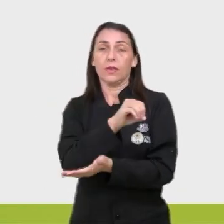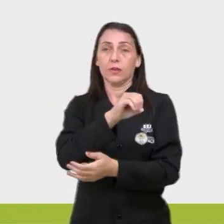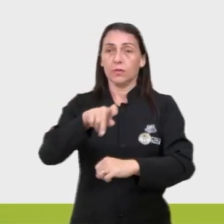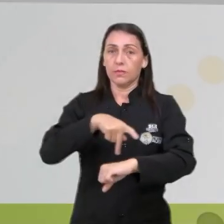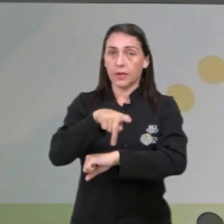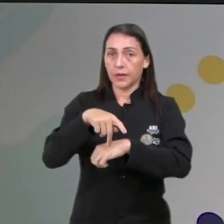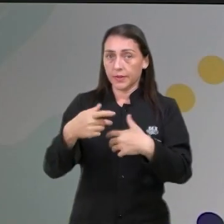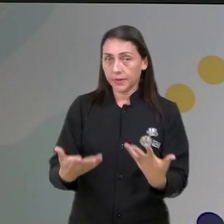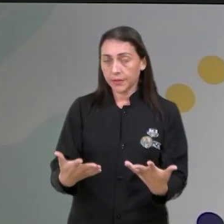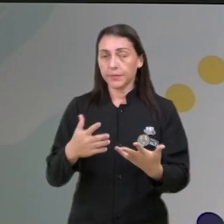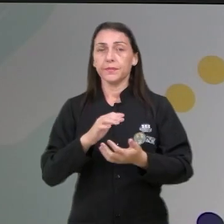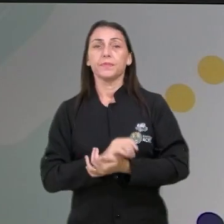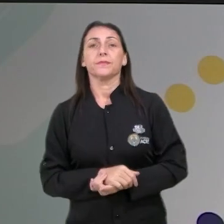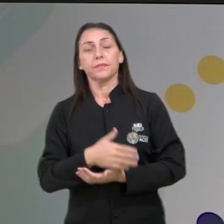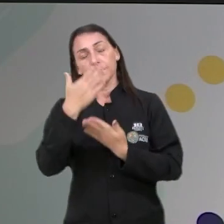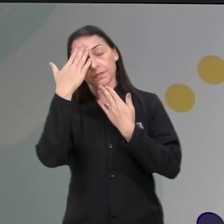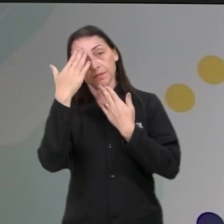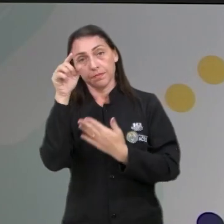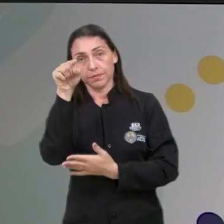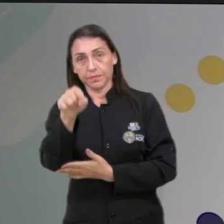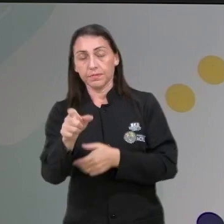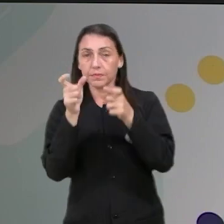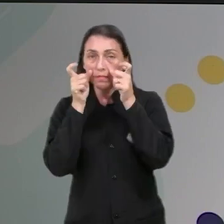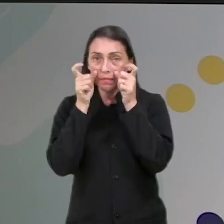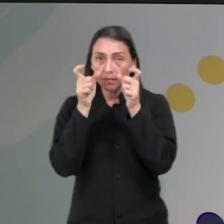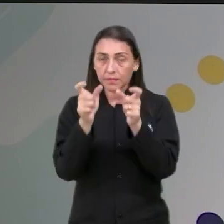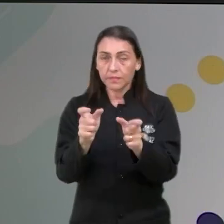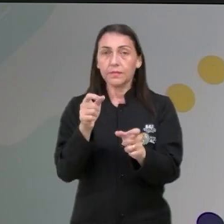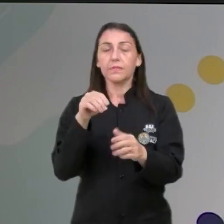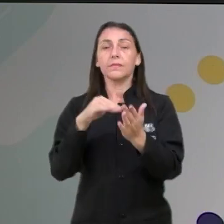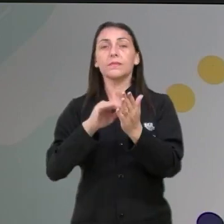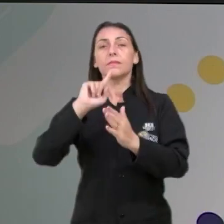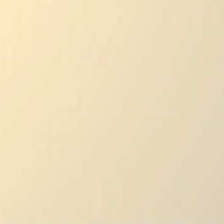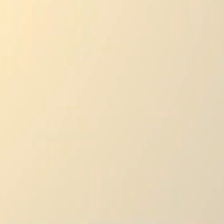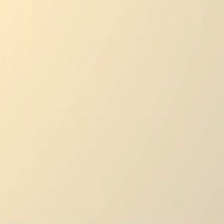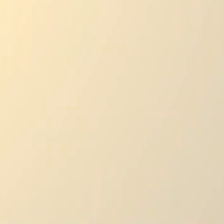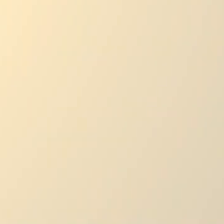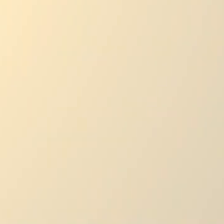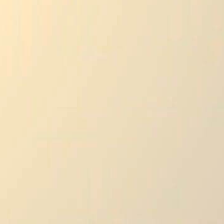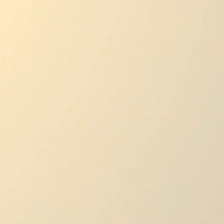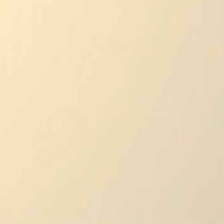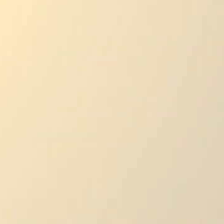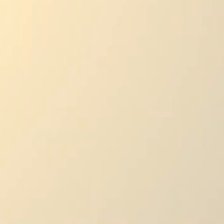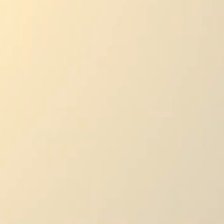do país. Então, agradeço você pela atenção. Até a próxima!